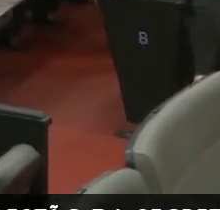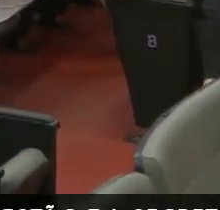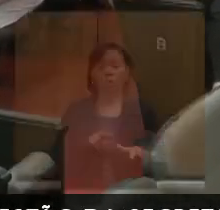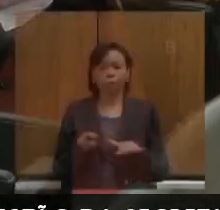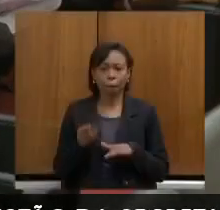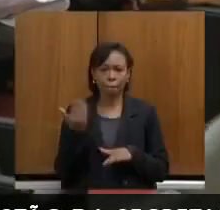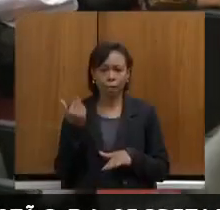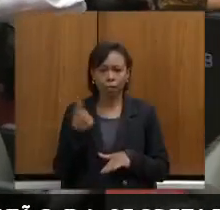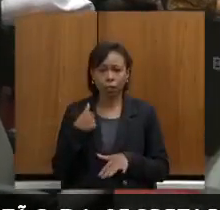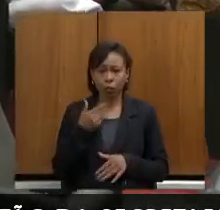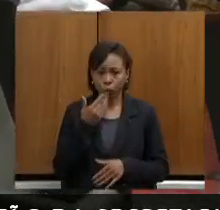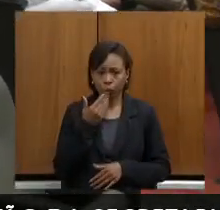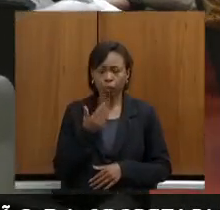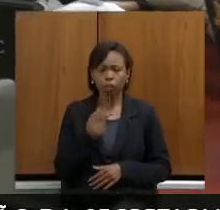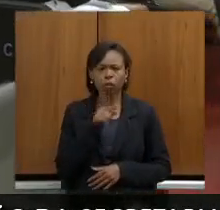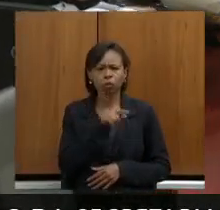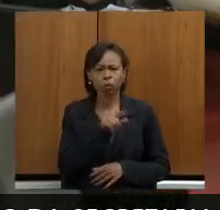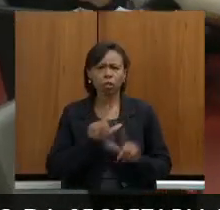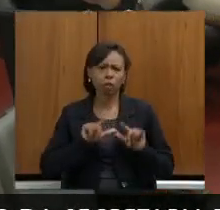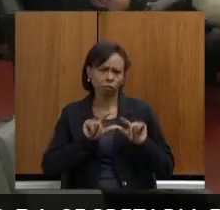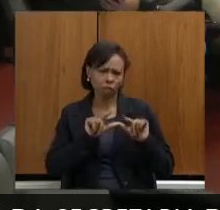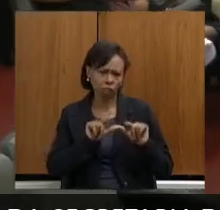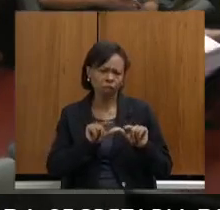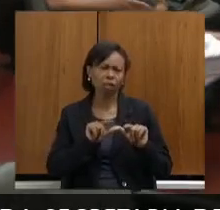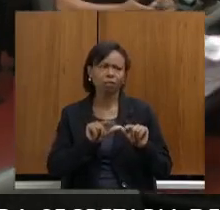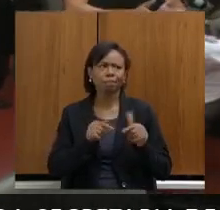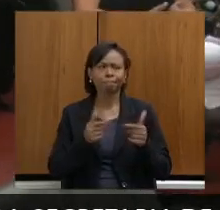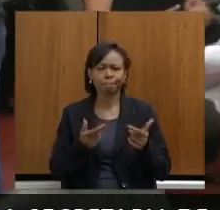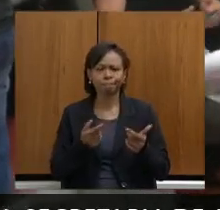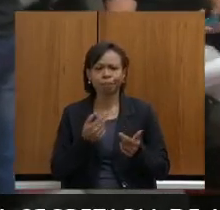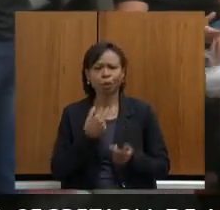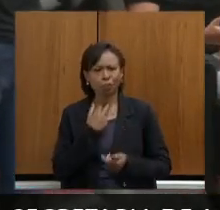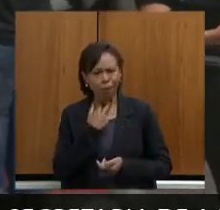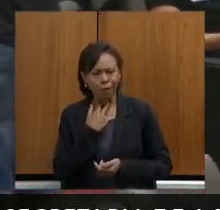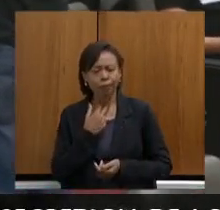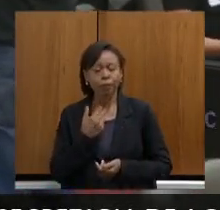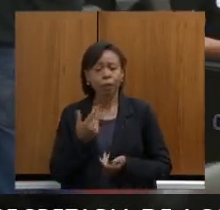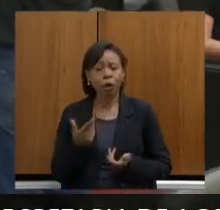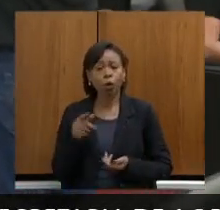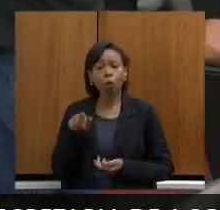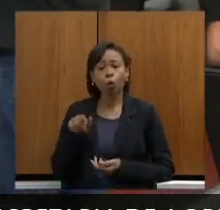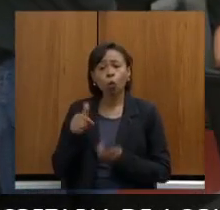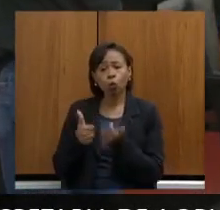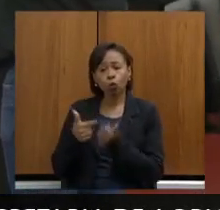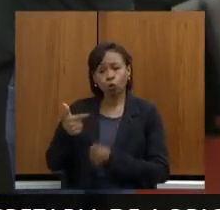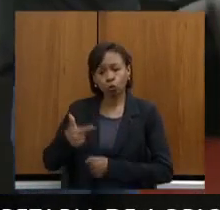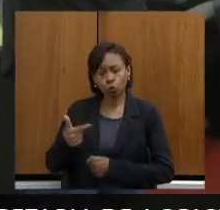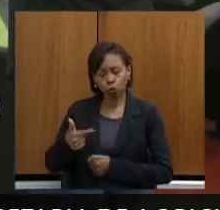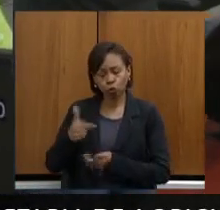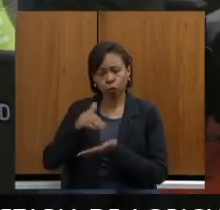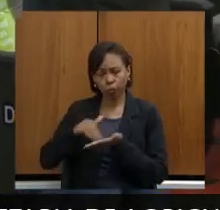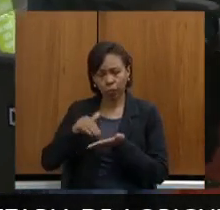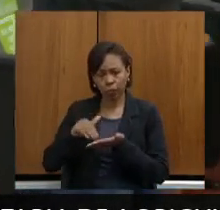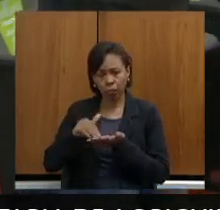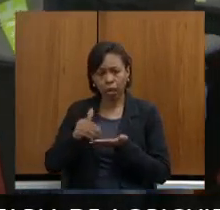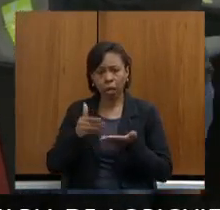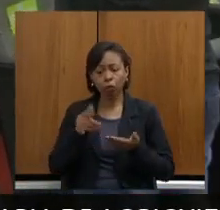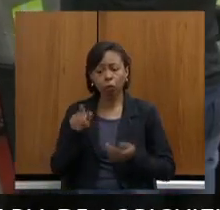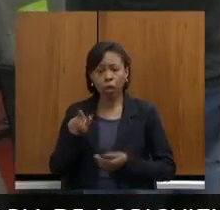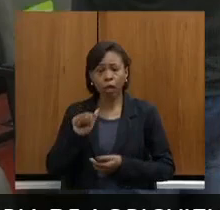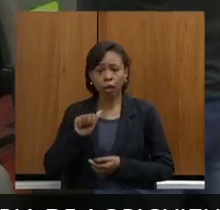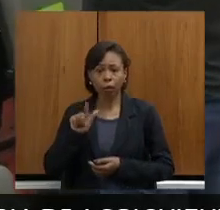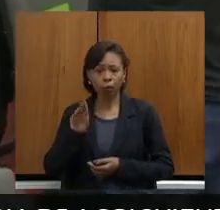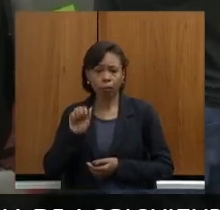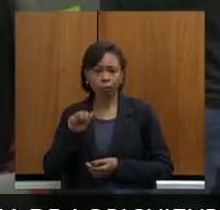viagem ou com agenda um pouco complicada o subsecretário albanês recebeu o prefeito com alguns representantes